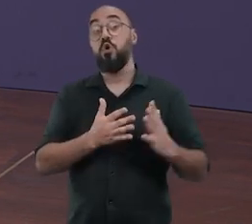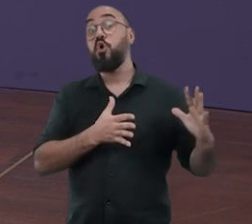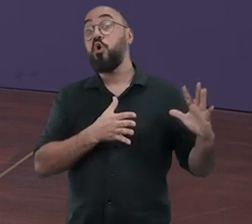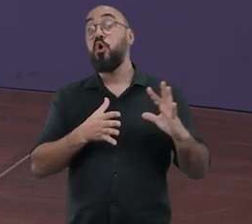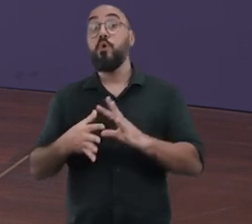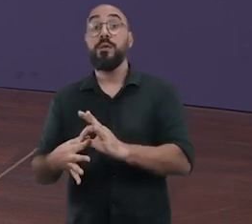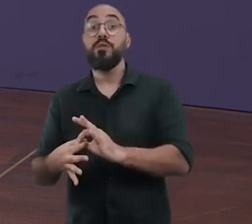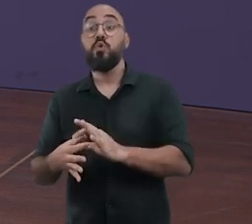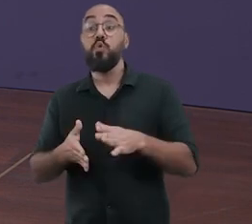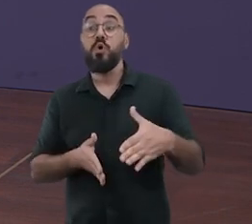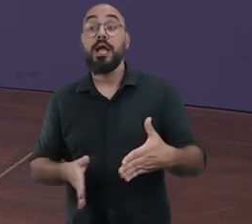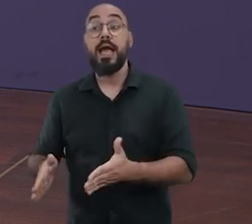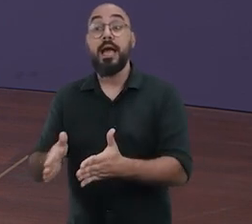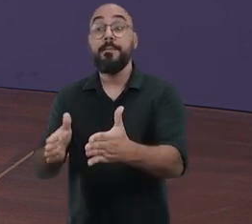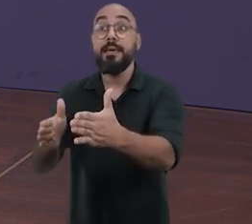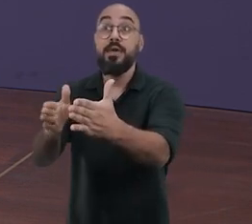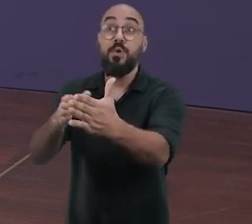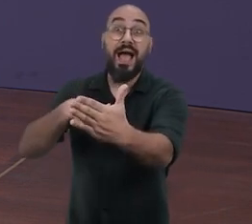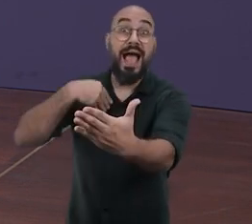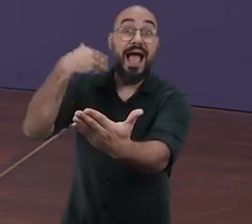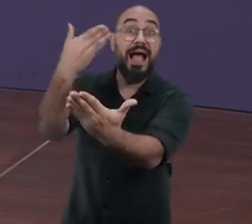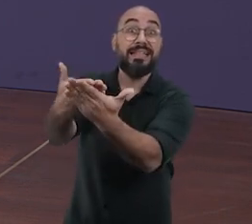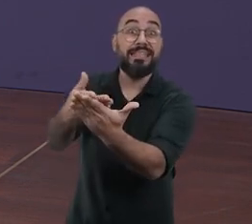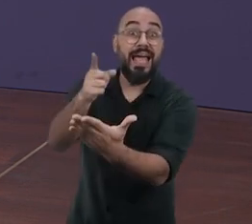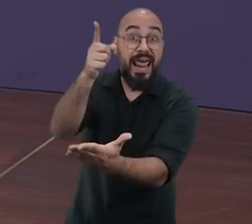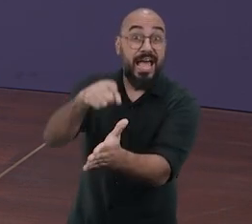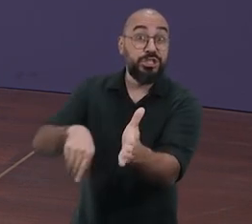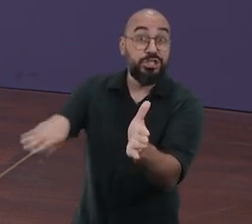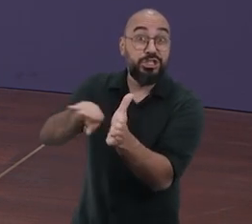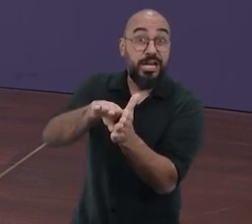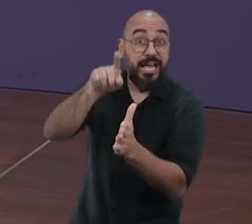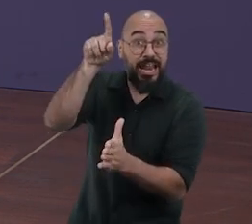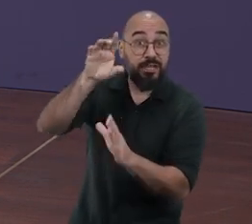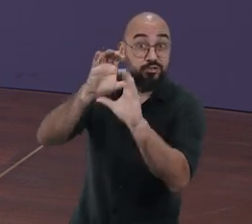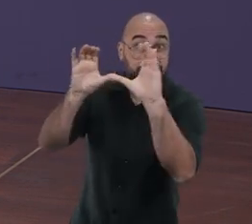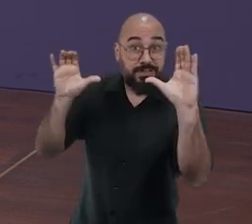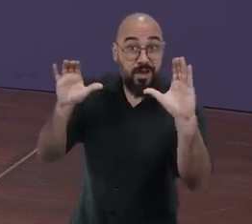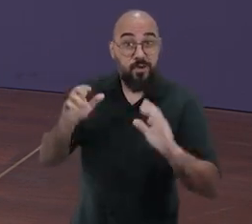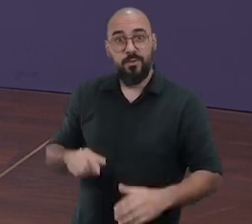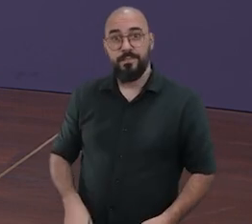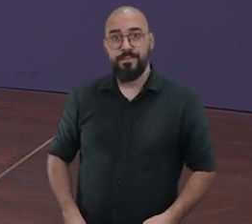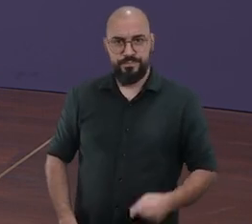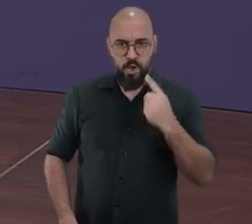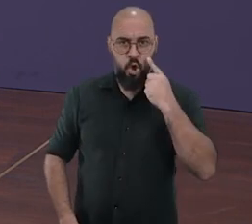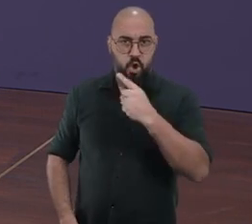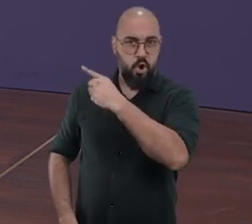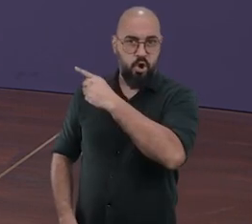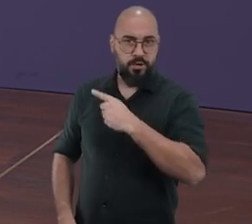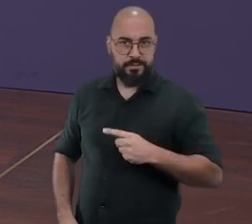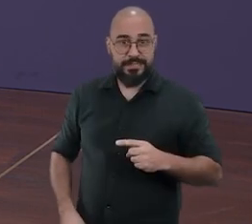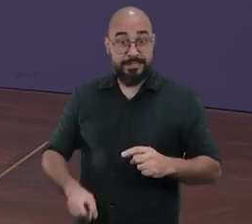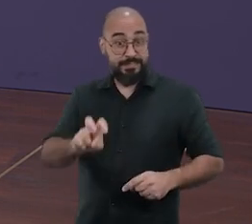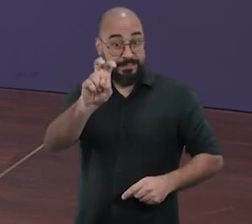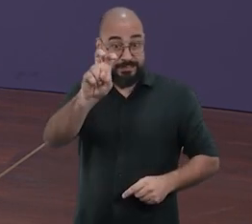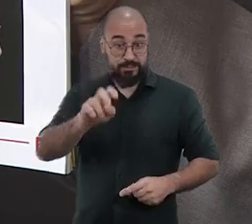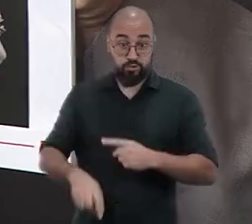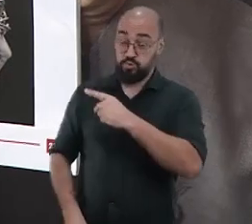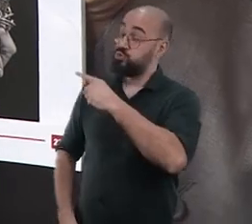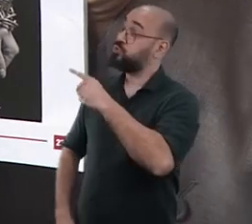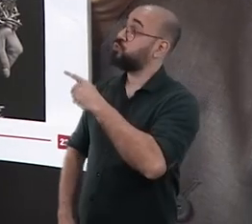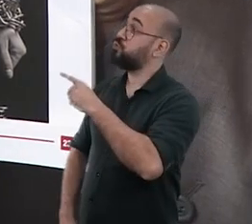ver com o caminho para chegar no céu. Olha só, eu abri aqui no guia 5, o tema